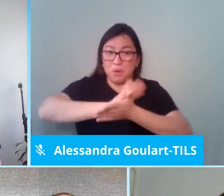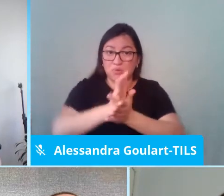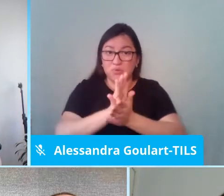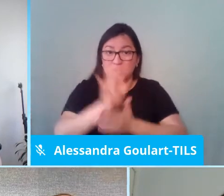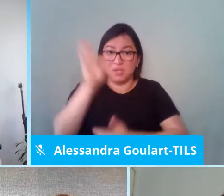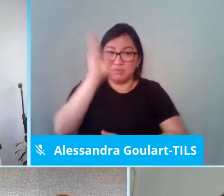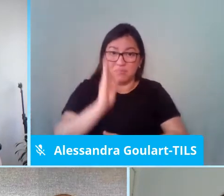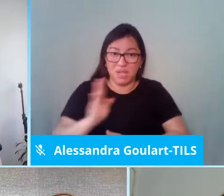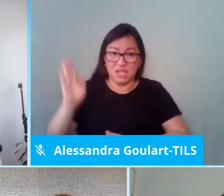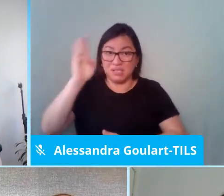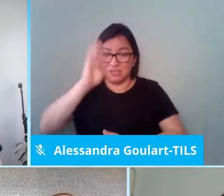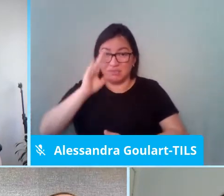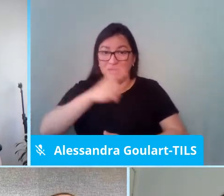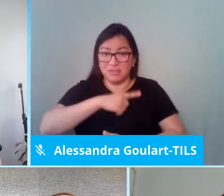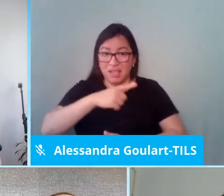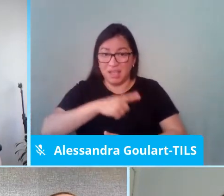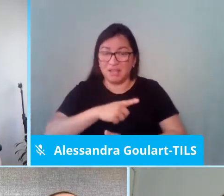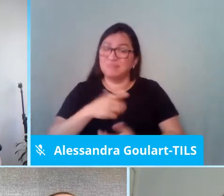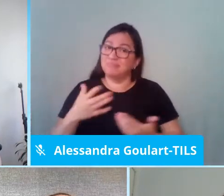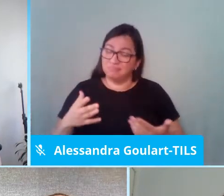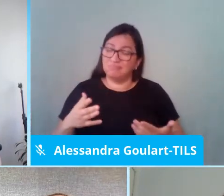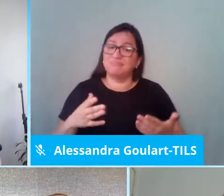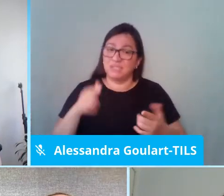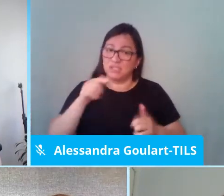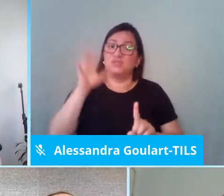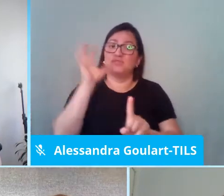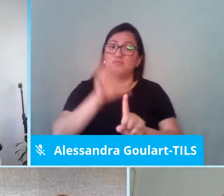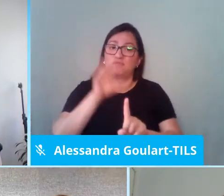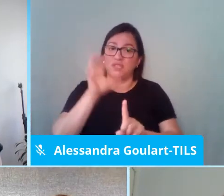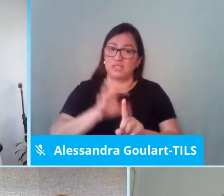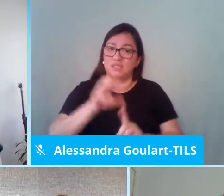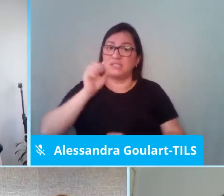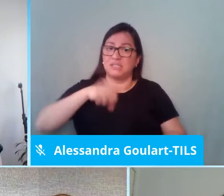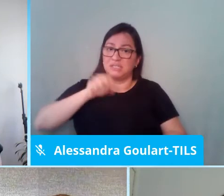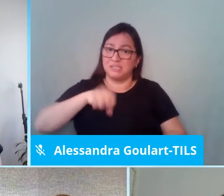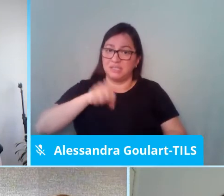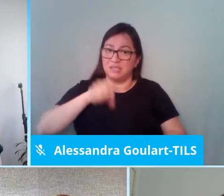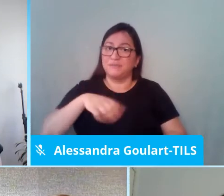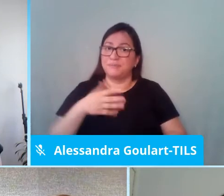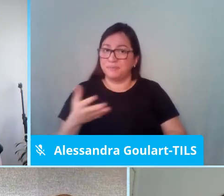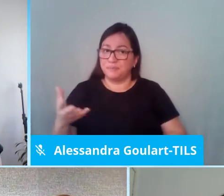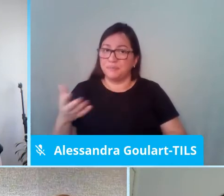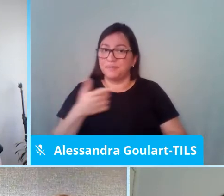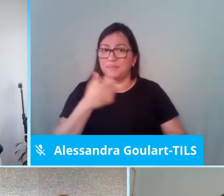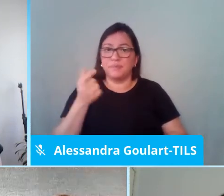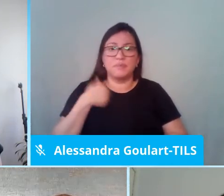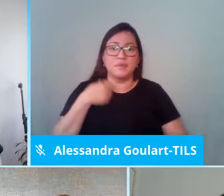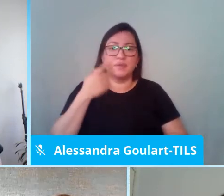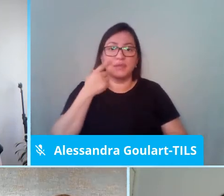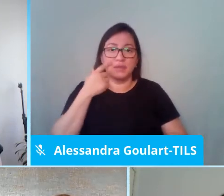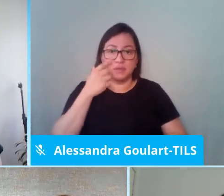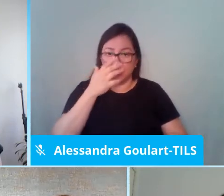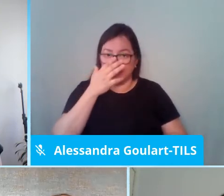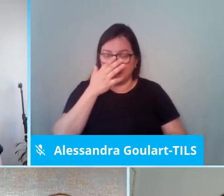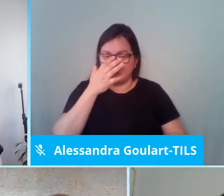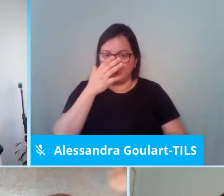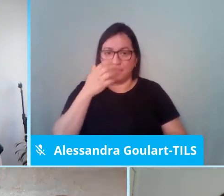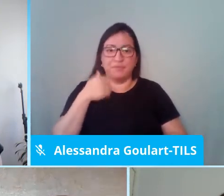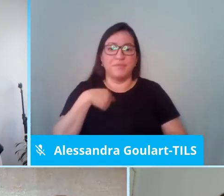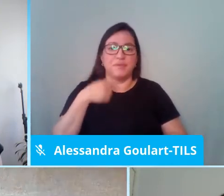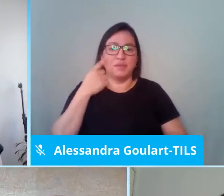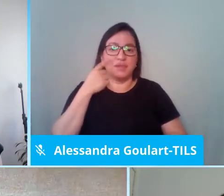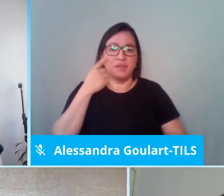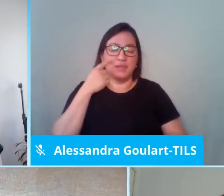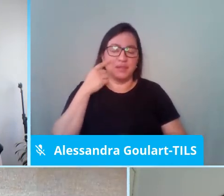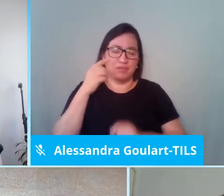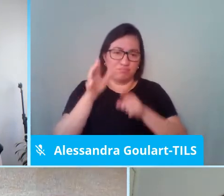né? Então, e aí eu peguei um dado aqui do 7 vezes. 7 vezes, gente, tudo